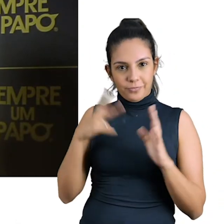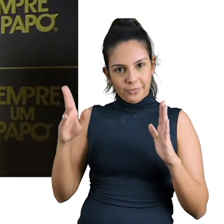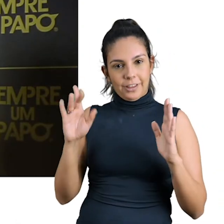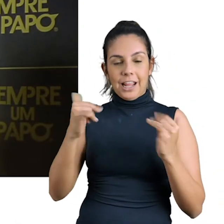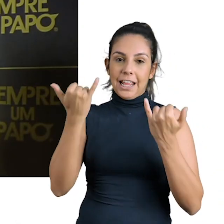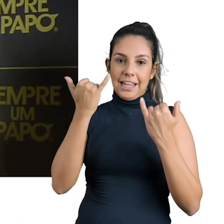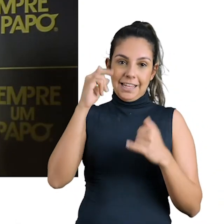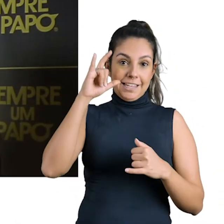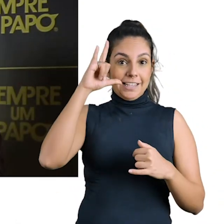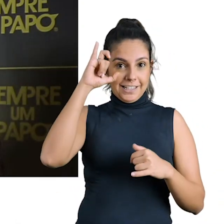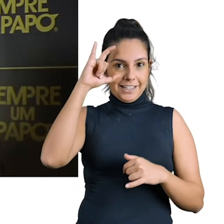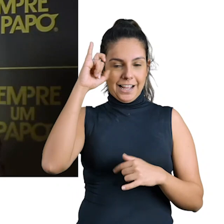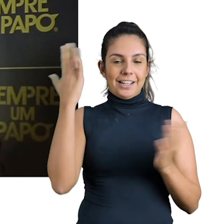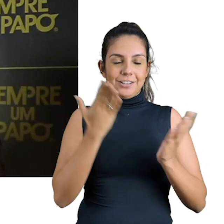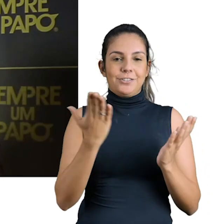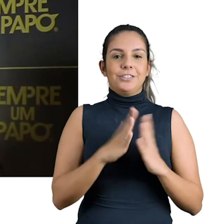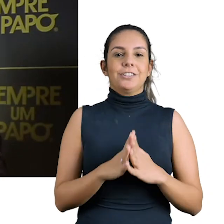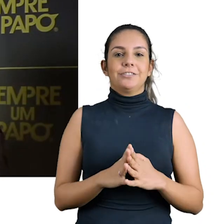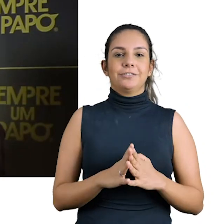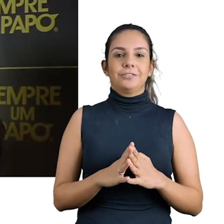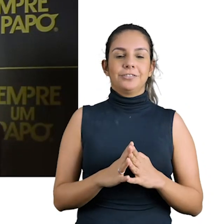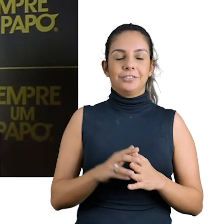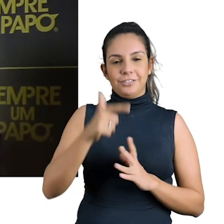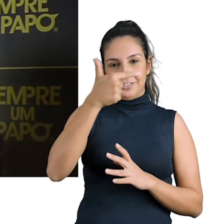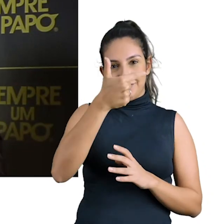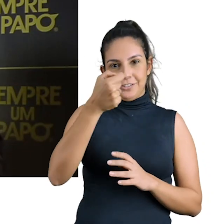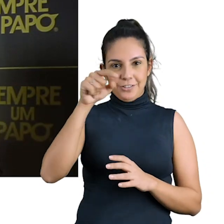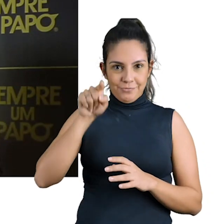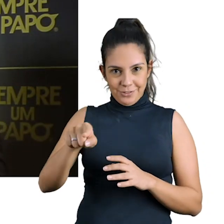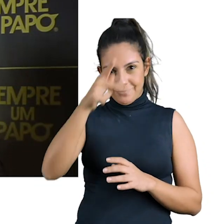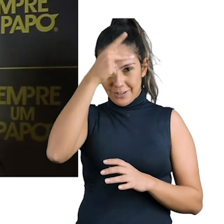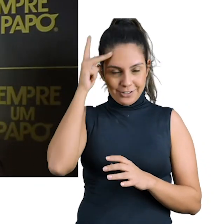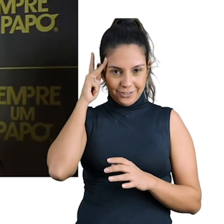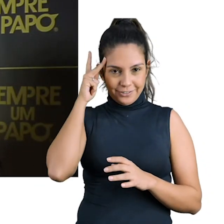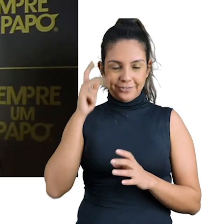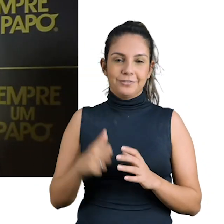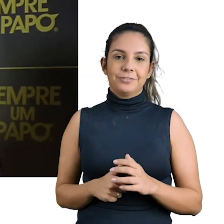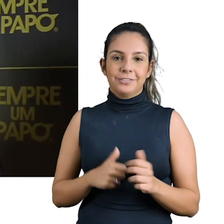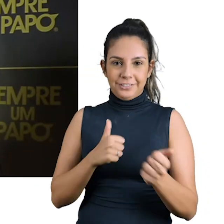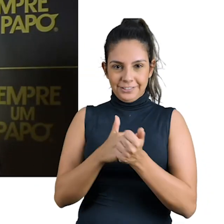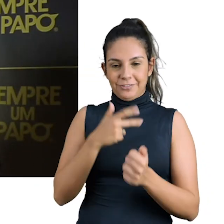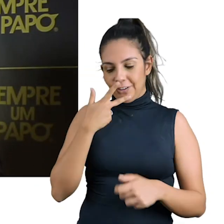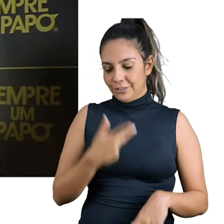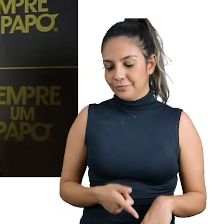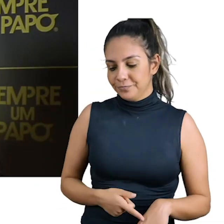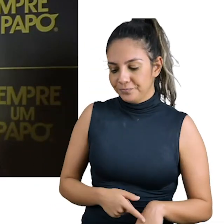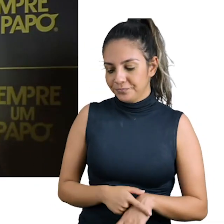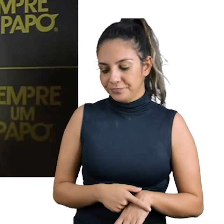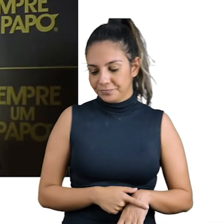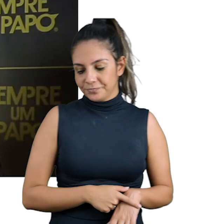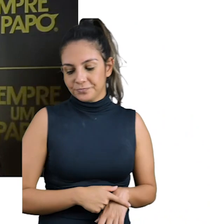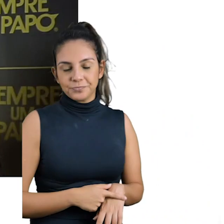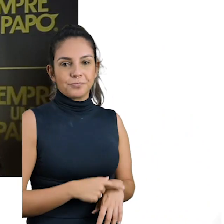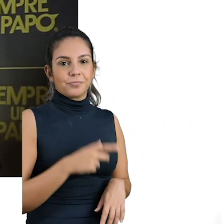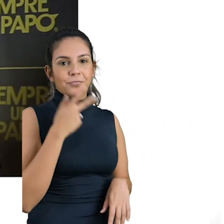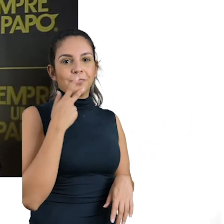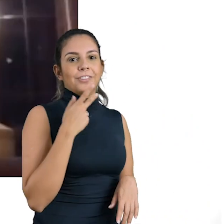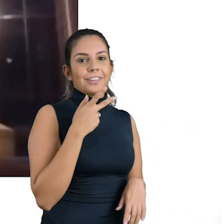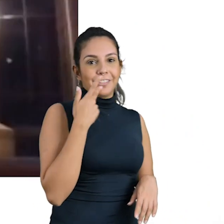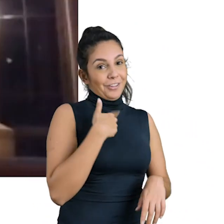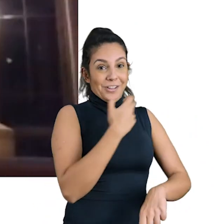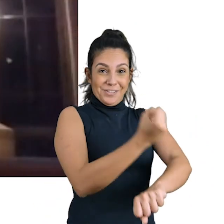da mídia, que é o cantinho dela no Instagram, que hoje completa 200 mil pessoas seguindo. Falei bem,